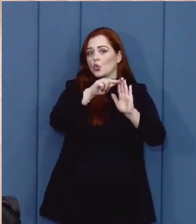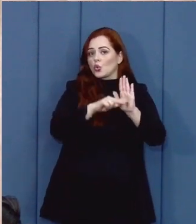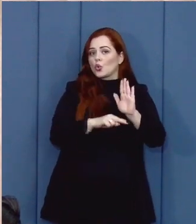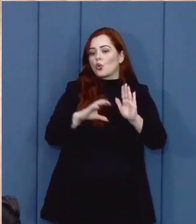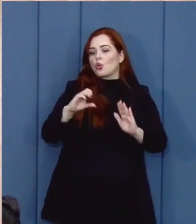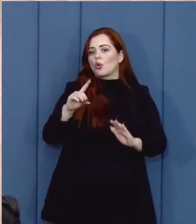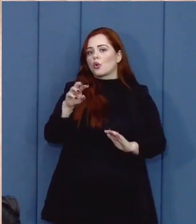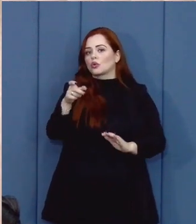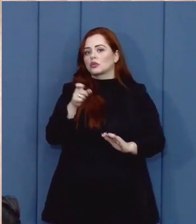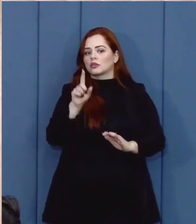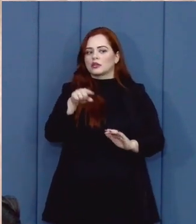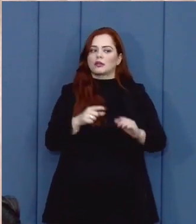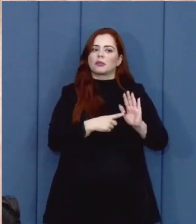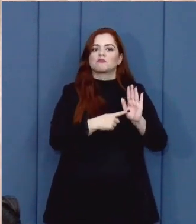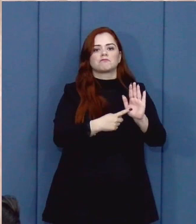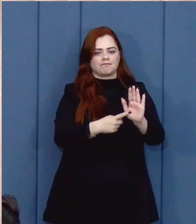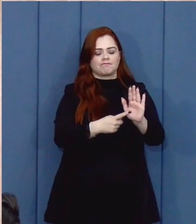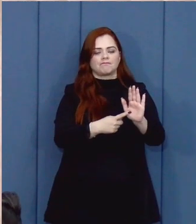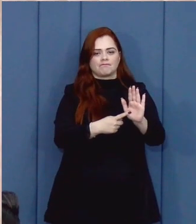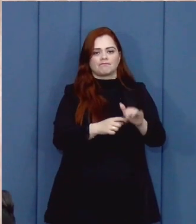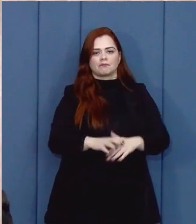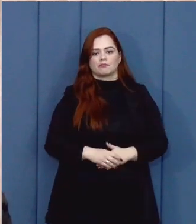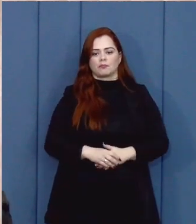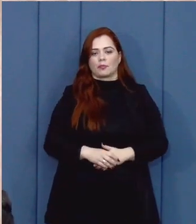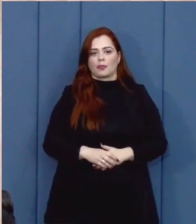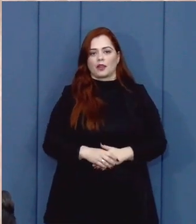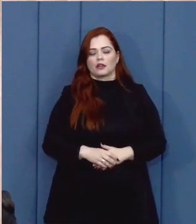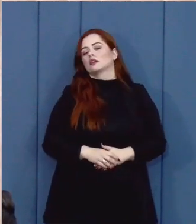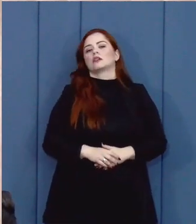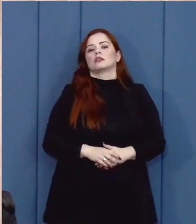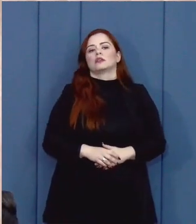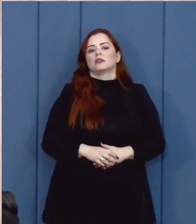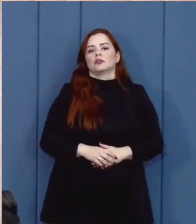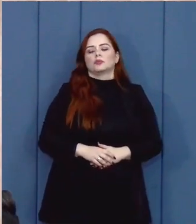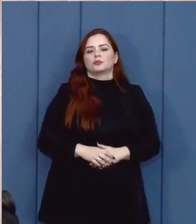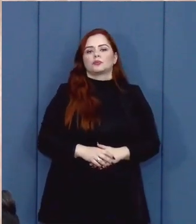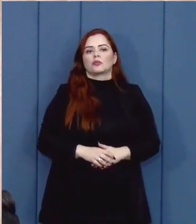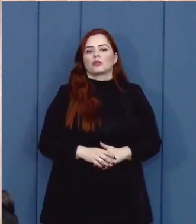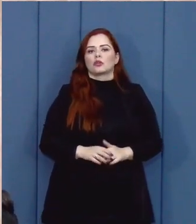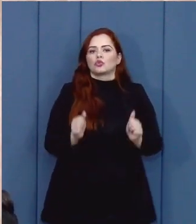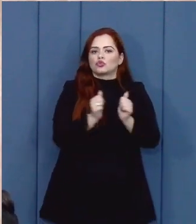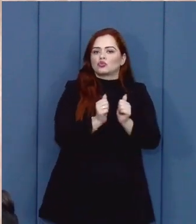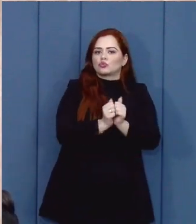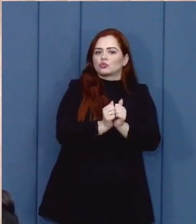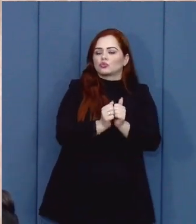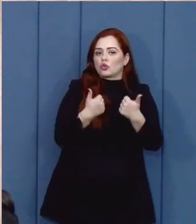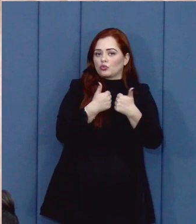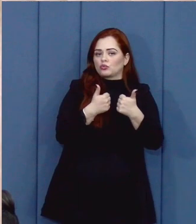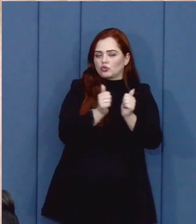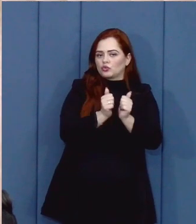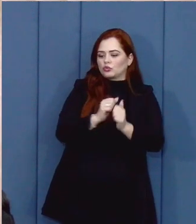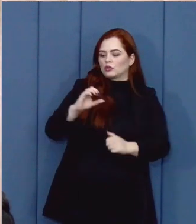também são a referência. No âmbito do Comitê SGT3 do